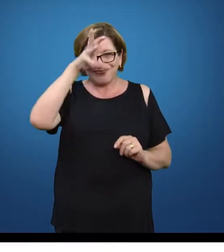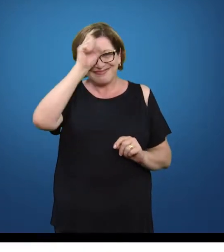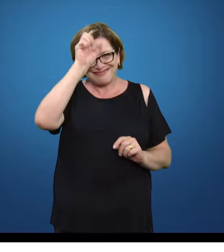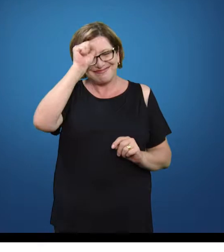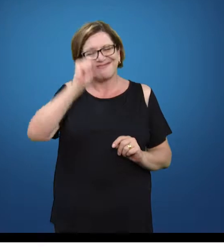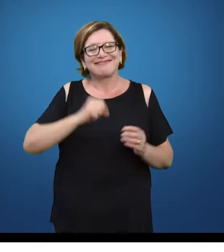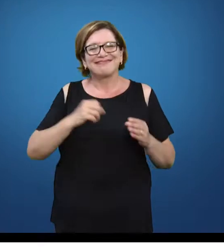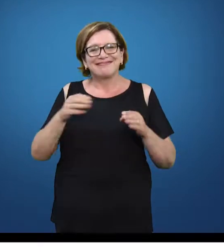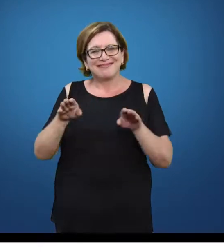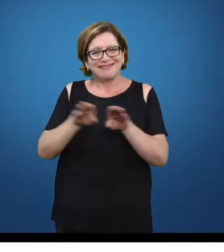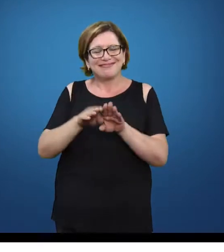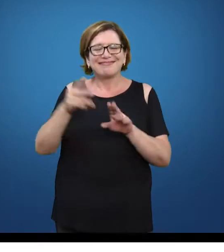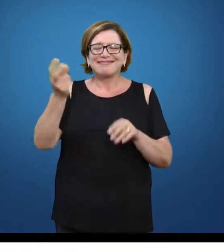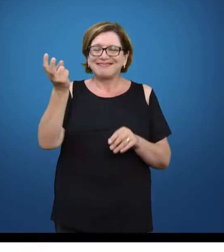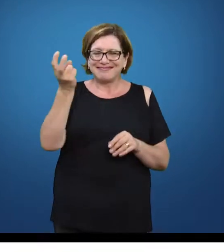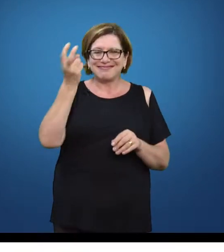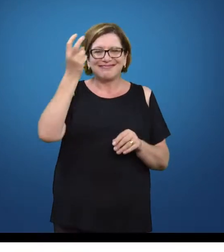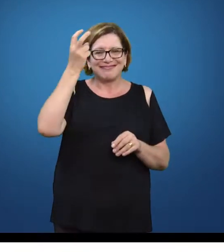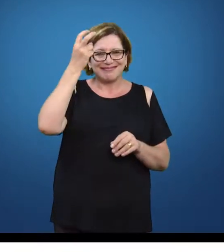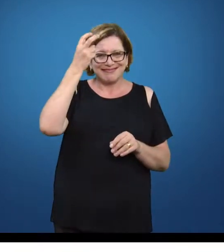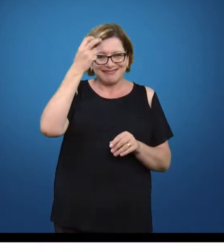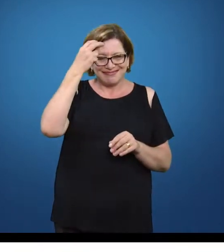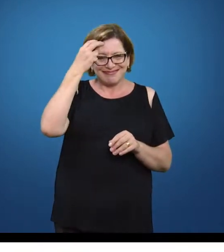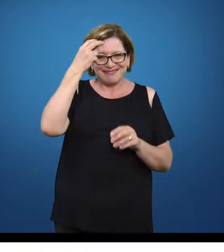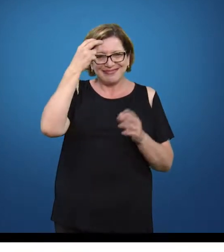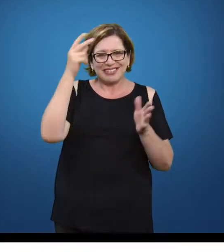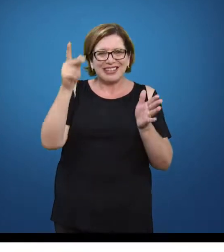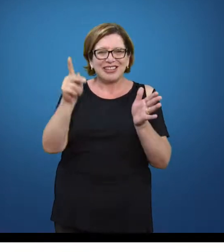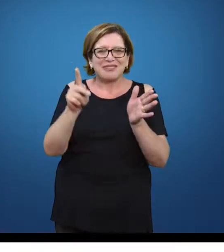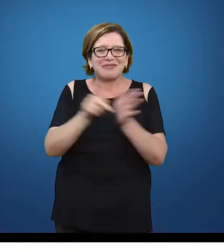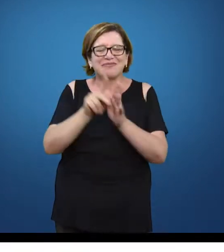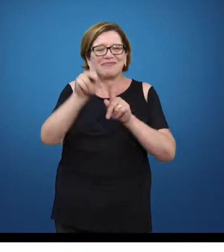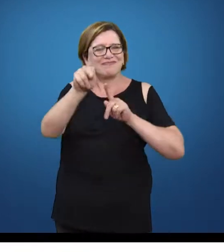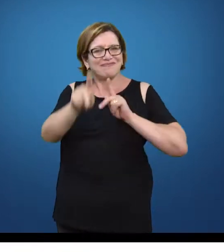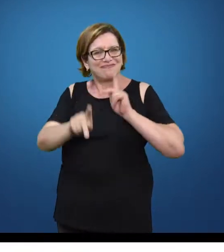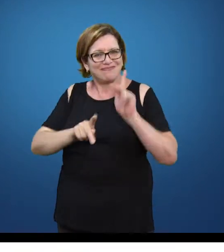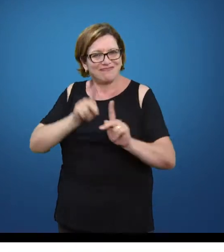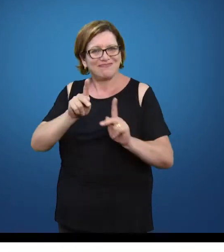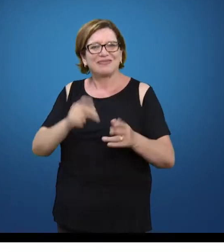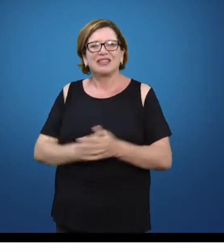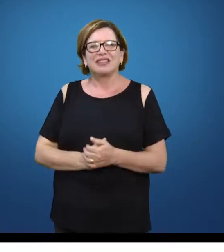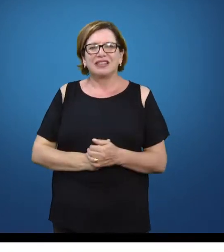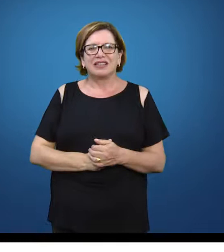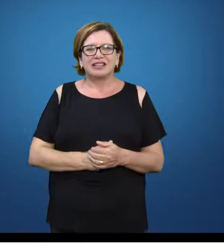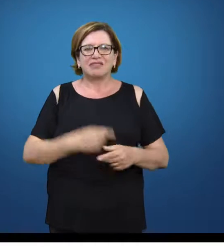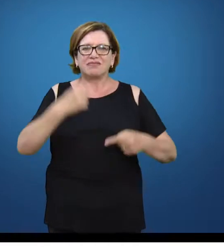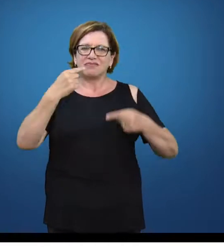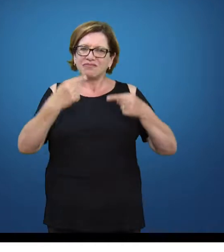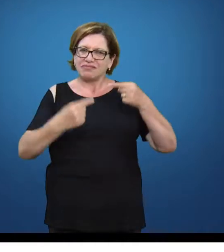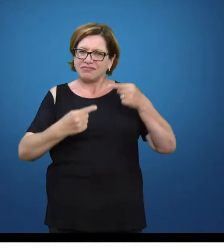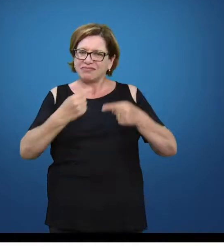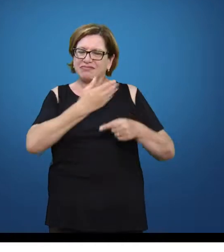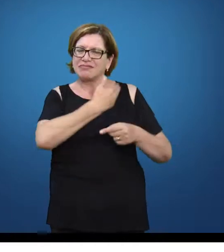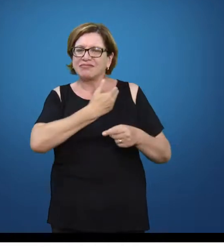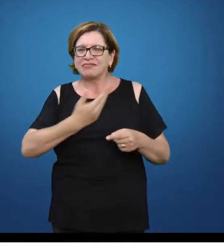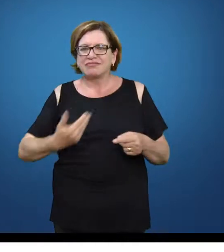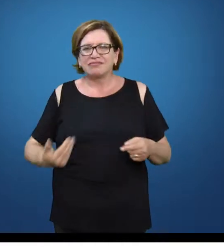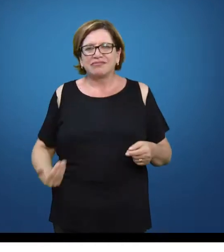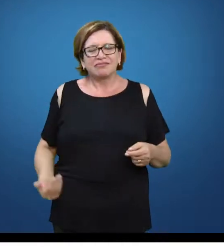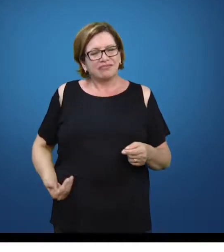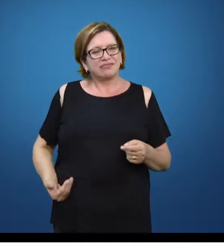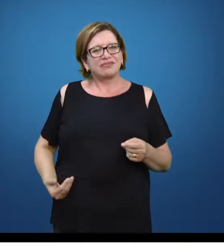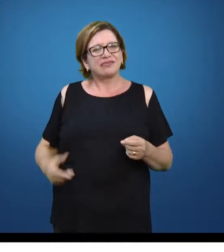desenvolvendo, e a cultura também nossa e do nosso povo. Então, políticas públicas, elas estão